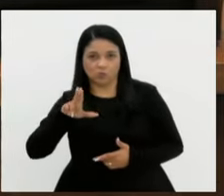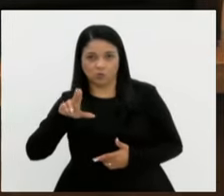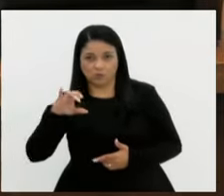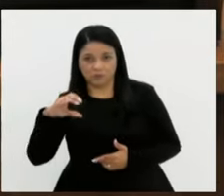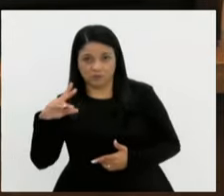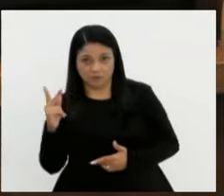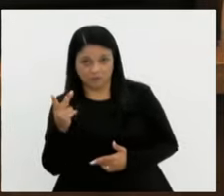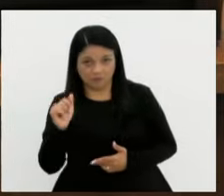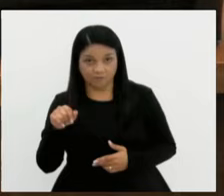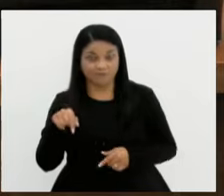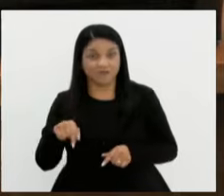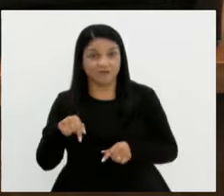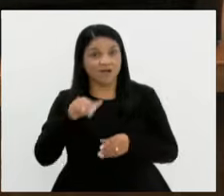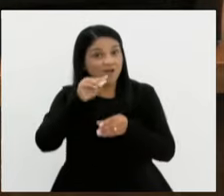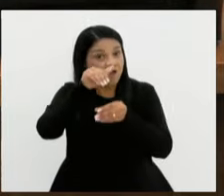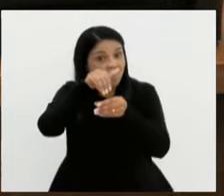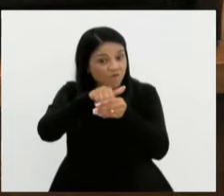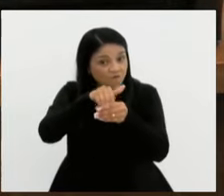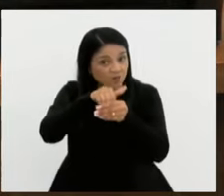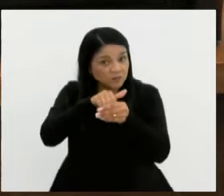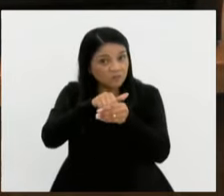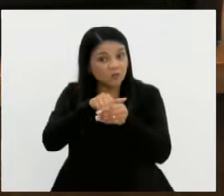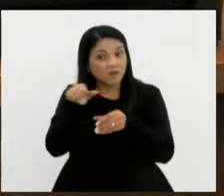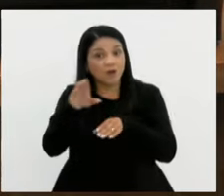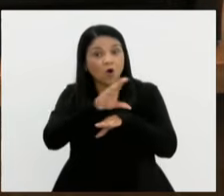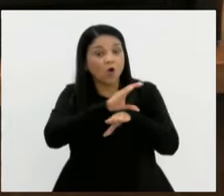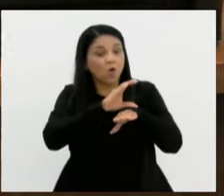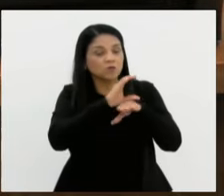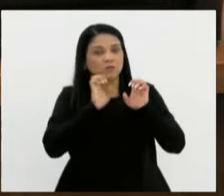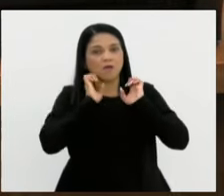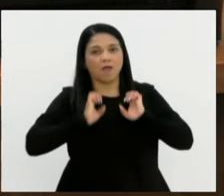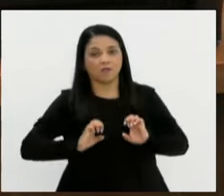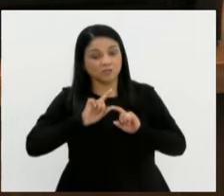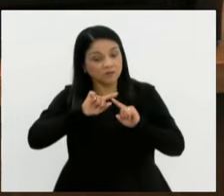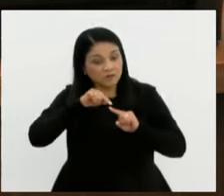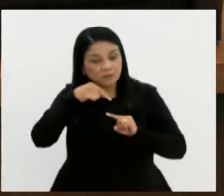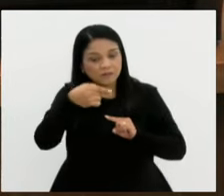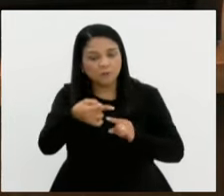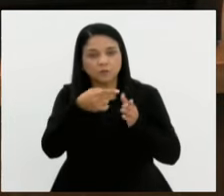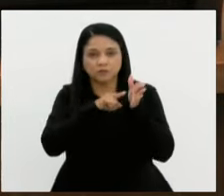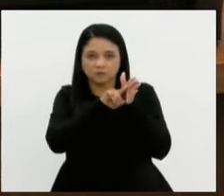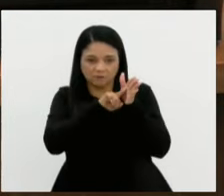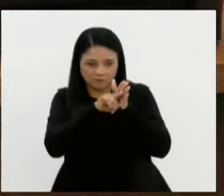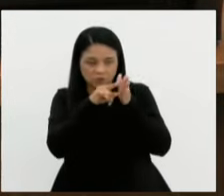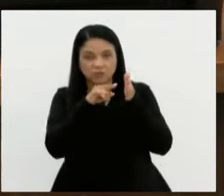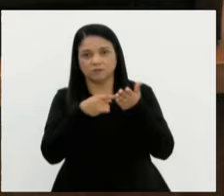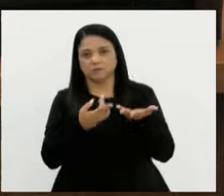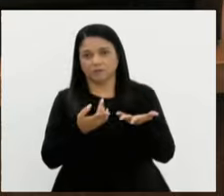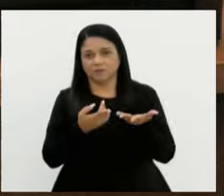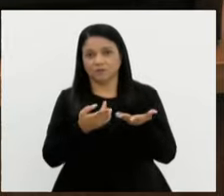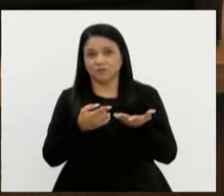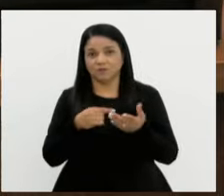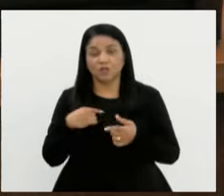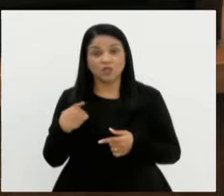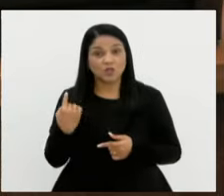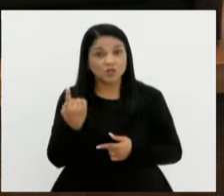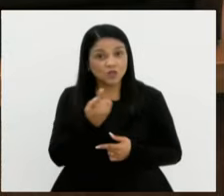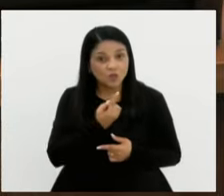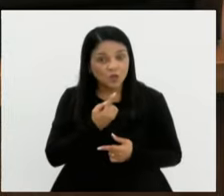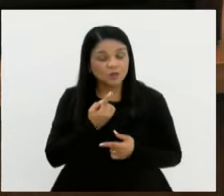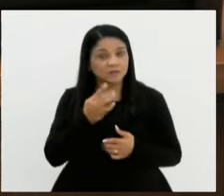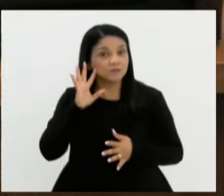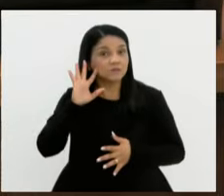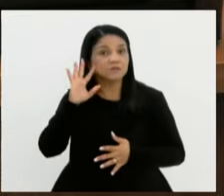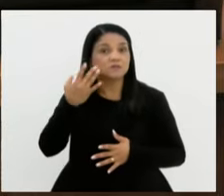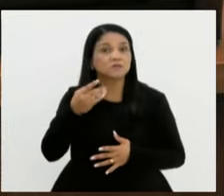fazer esta votação lá no Conselho de Ética, após a investigação. Nós estávamos apenas definindo